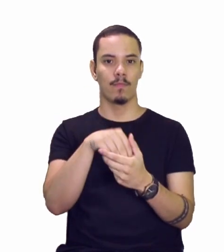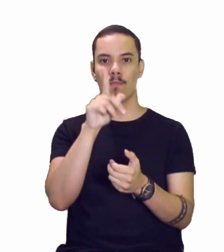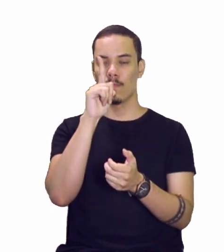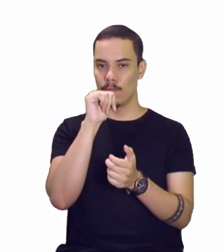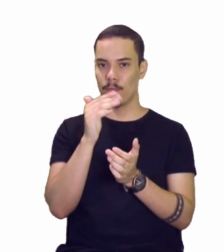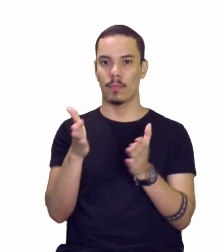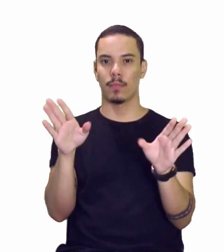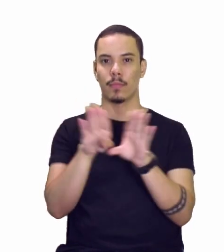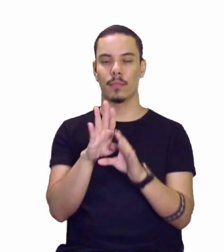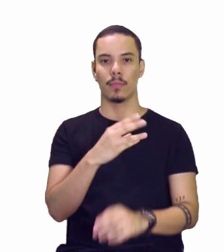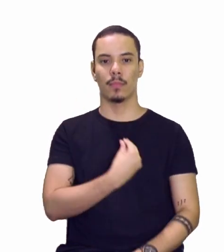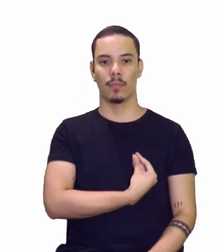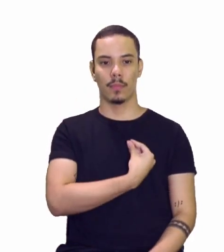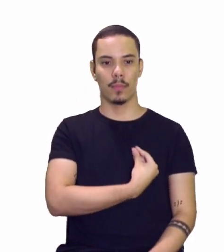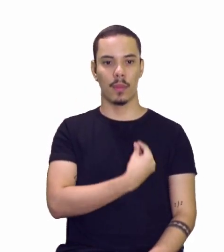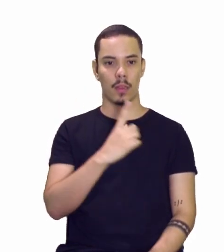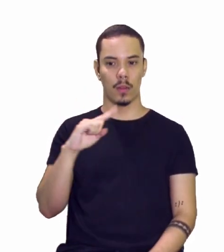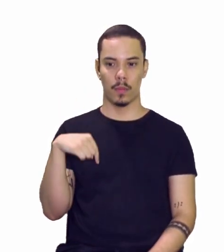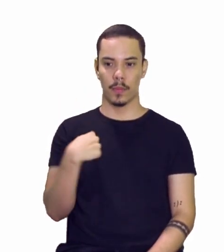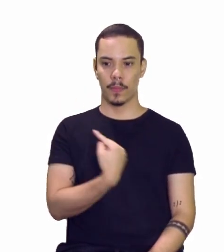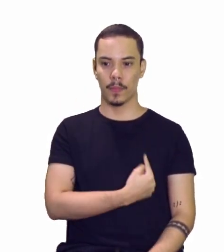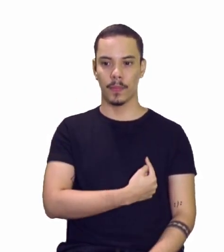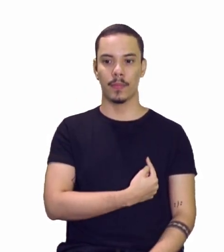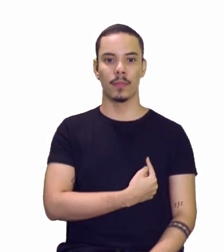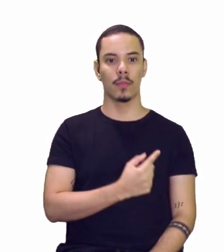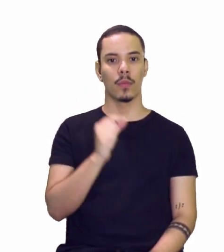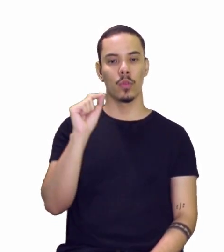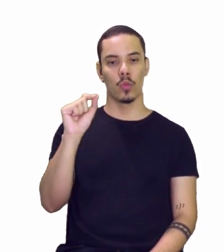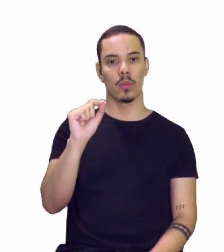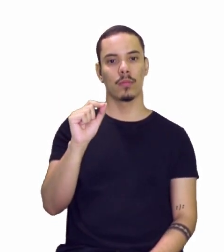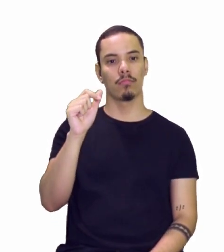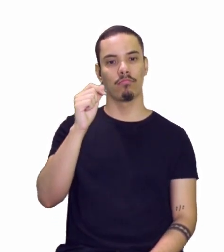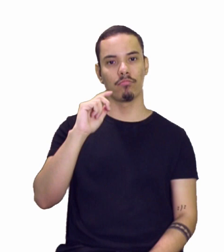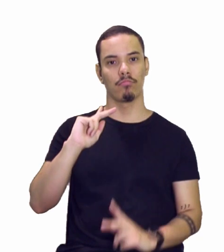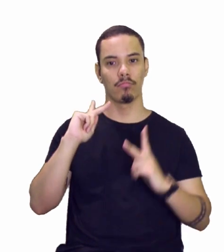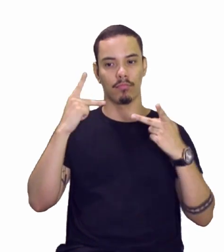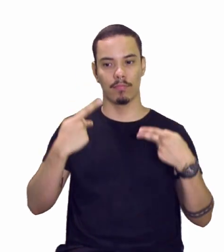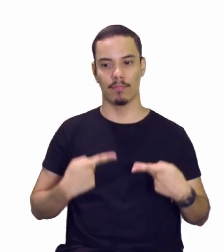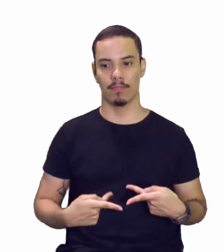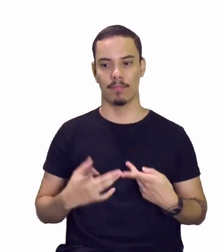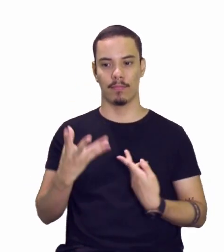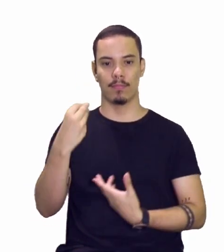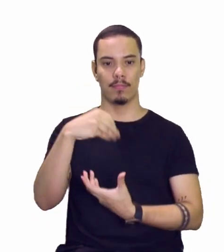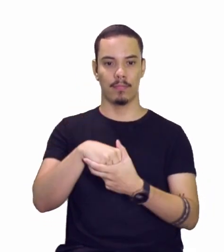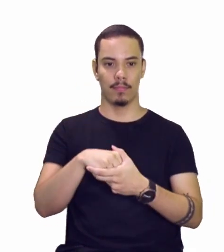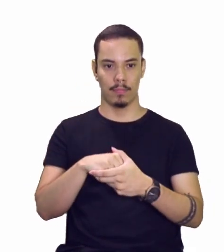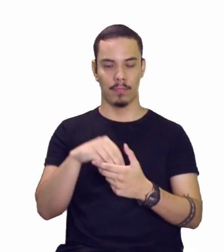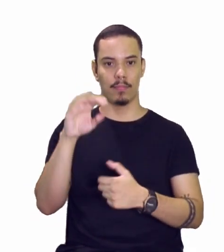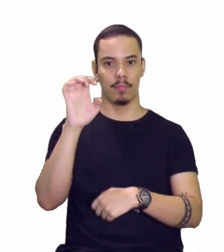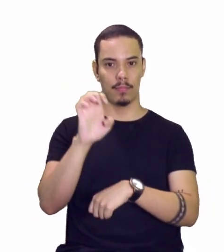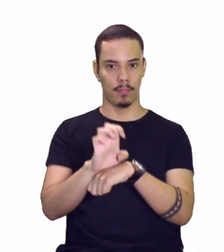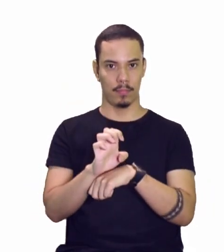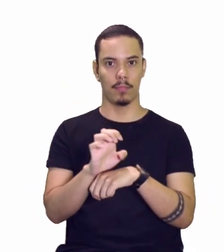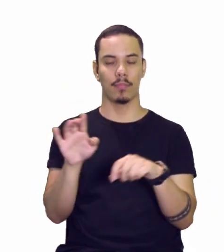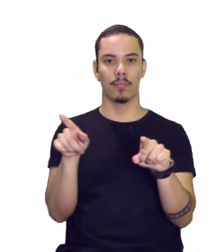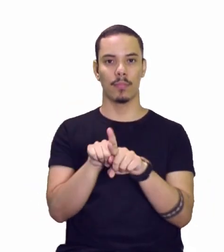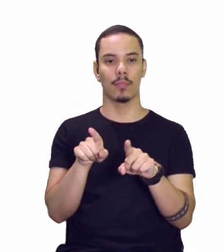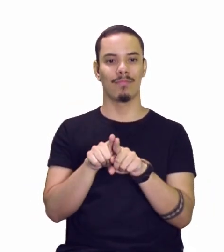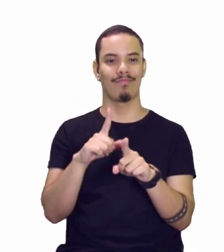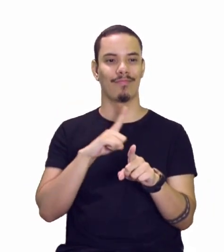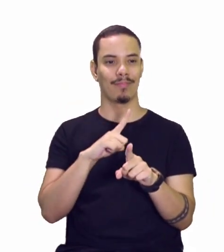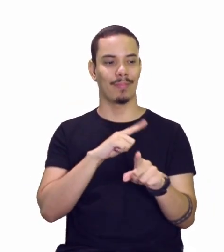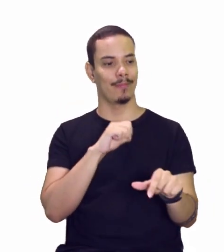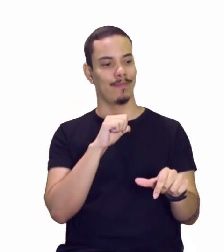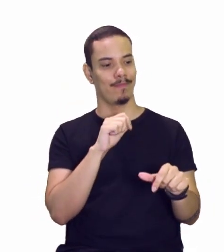a presença de nós, o homem, dentro desse nosso estado, que vem provocando